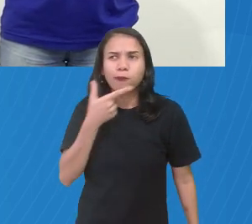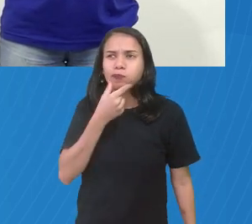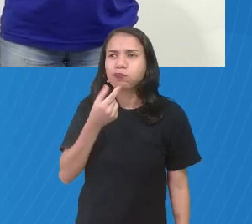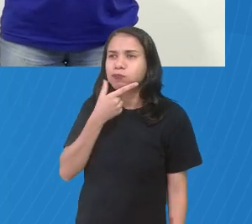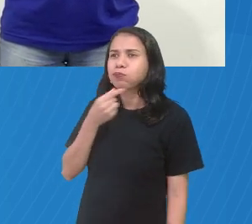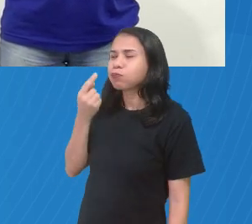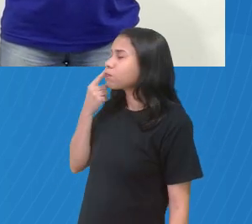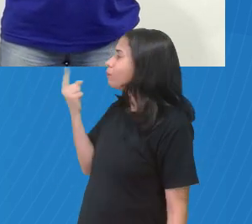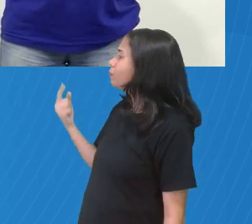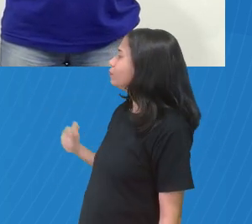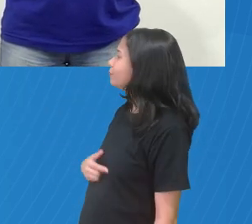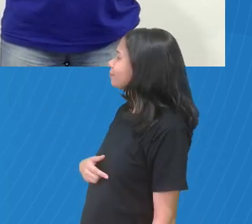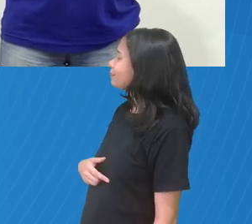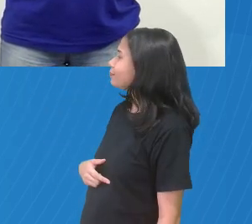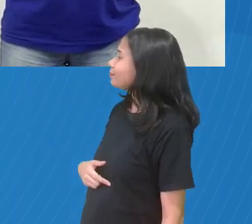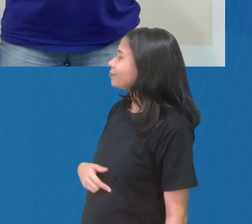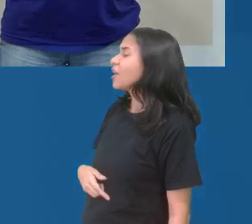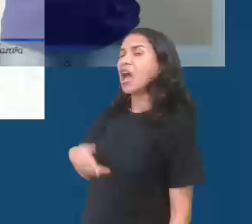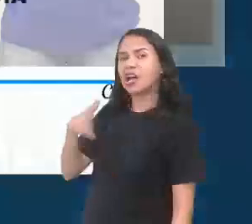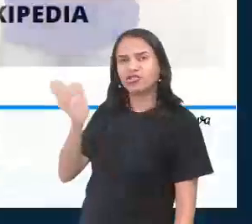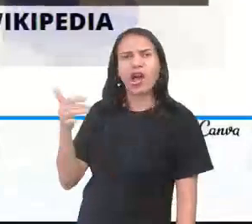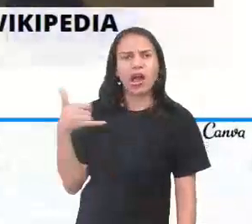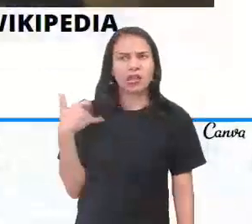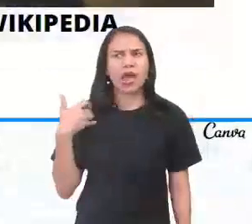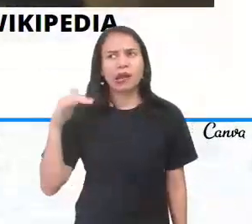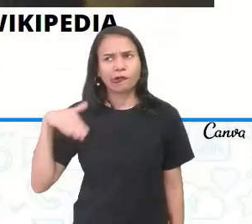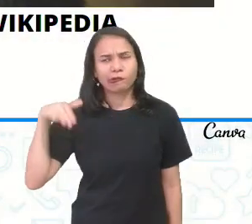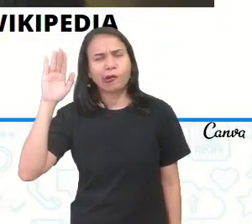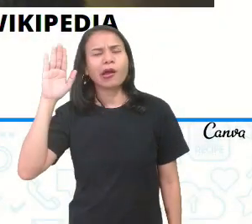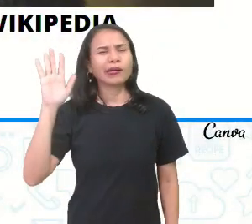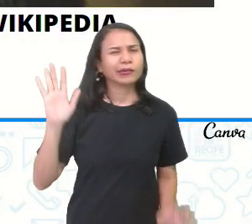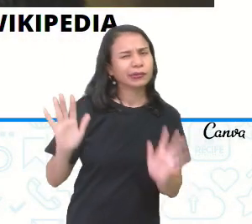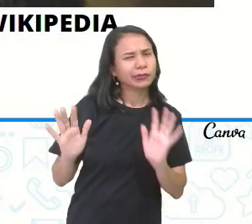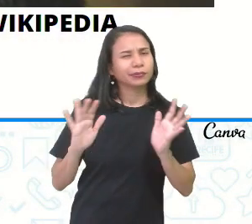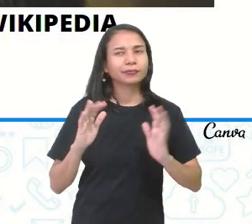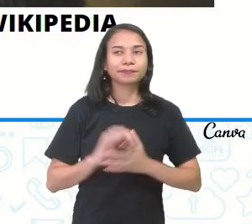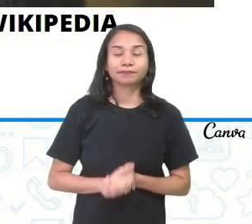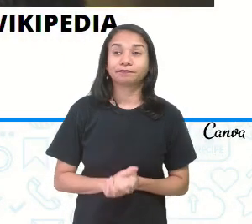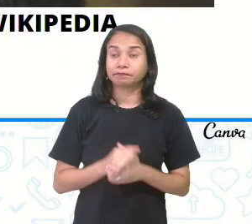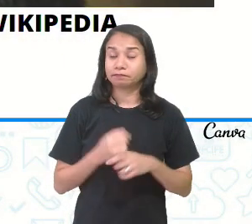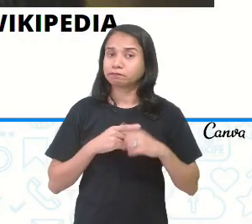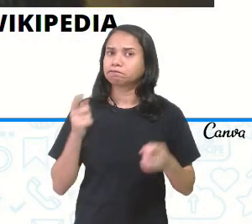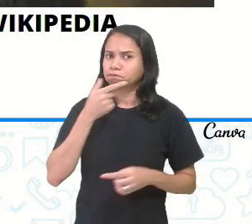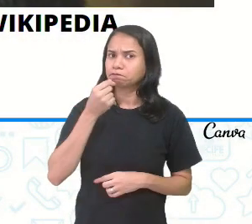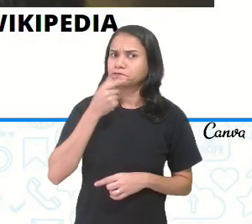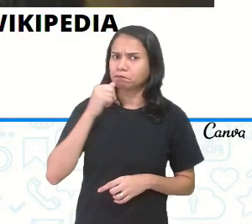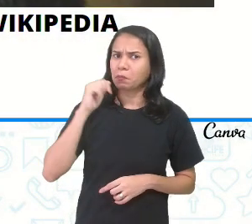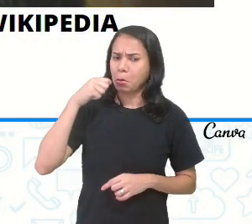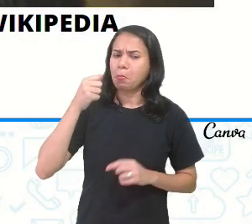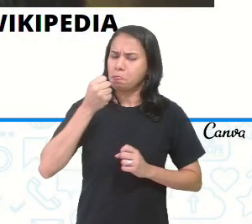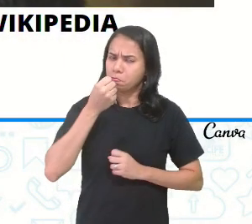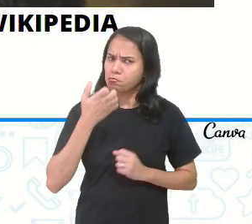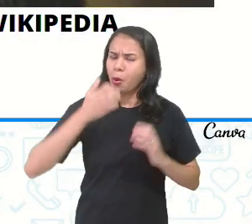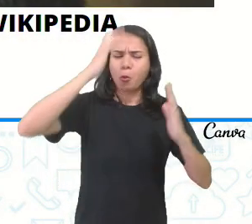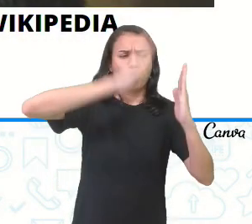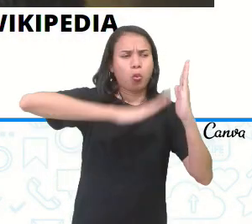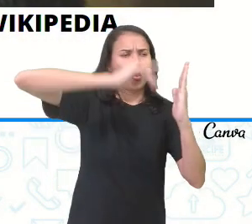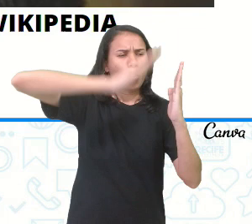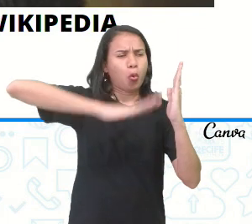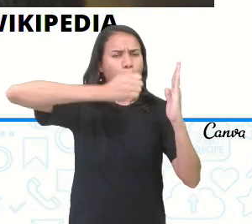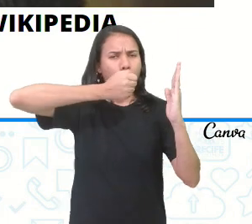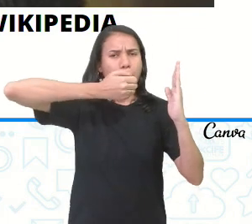aí, o Franz Post. Né? Ele já tinha uma certa idade, né? Aparentemente. Mas ele era um artista de mão cheia, como a gente